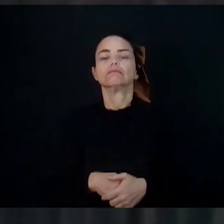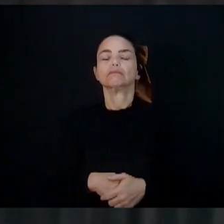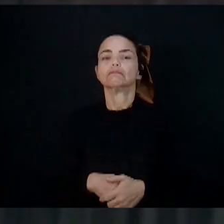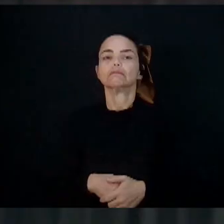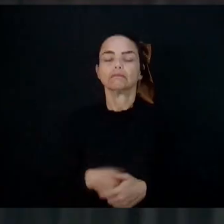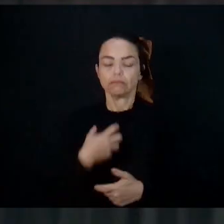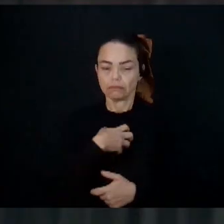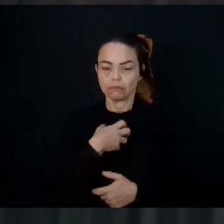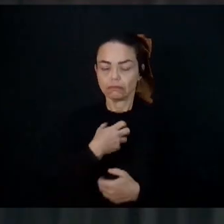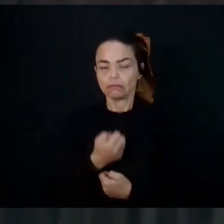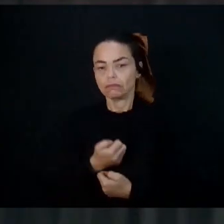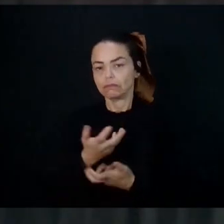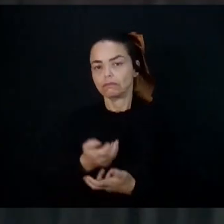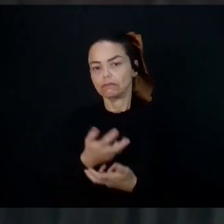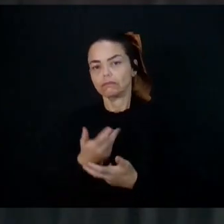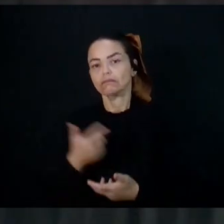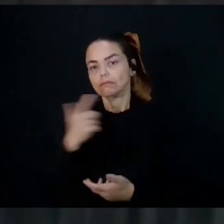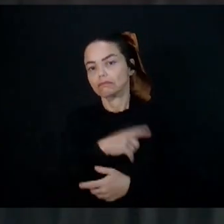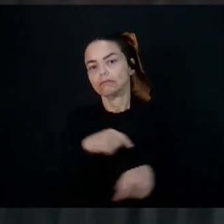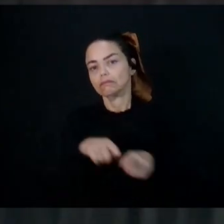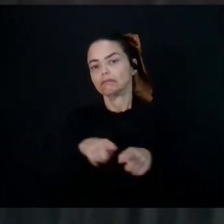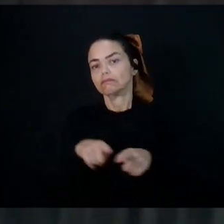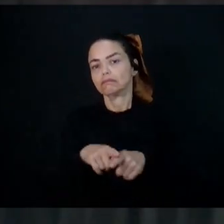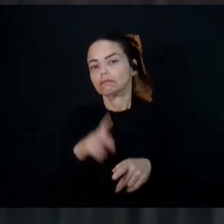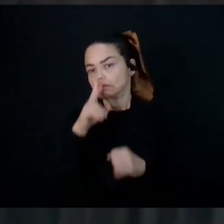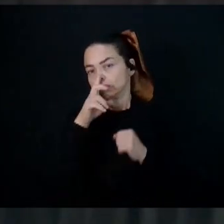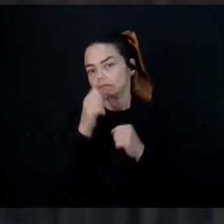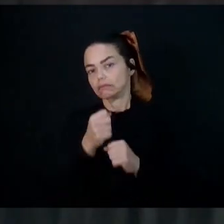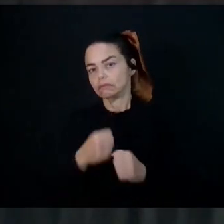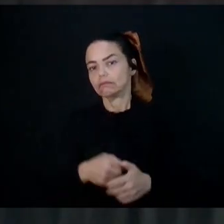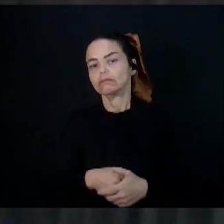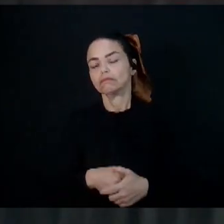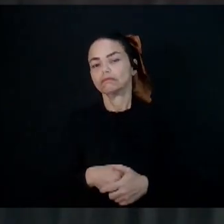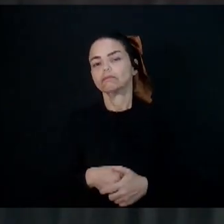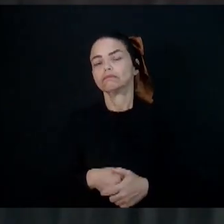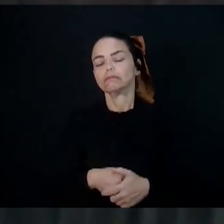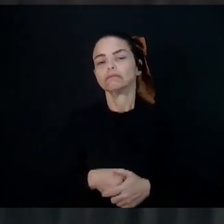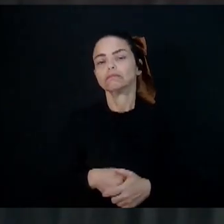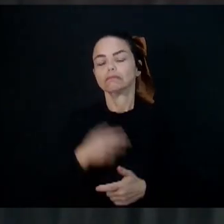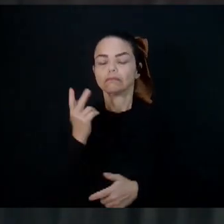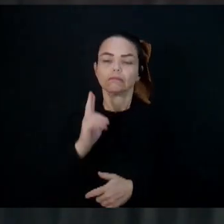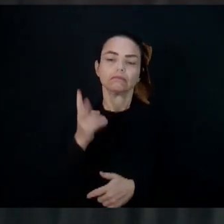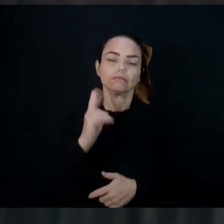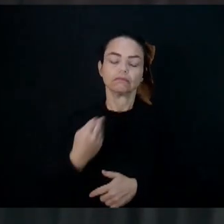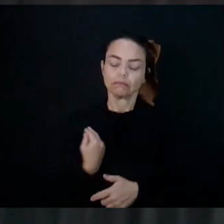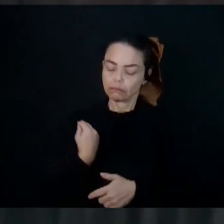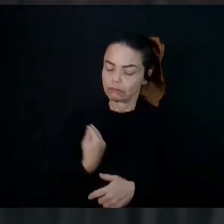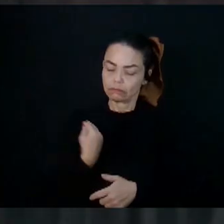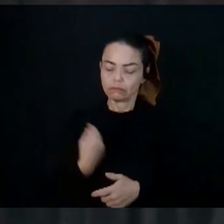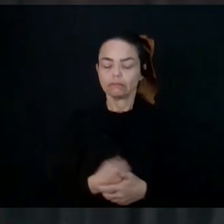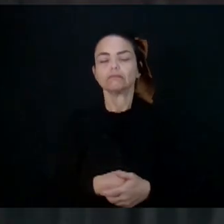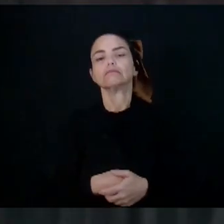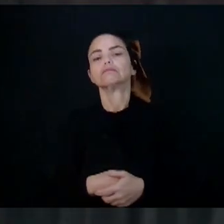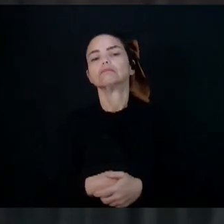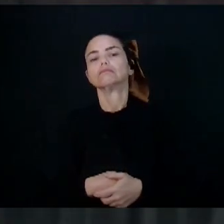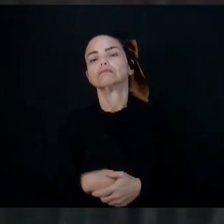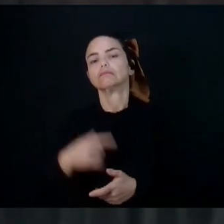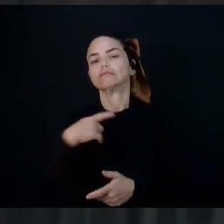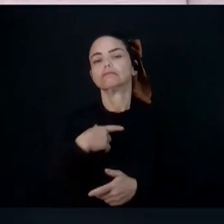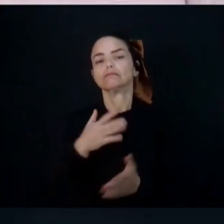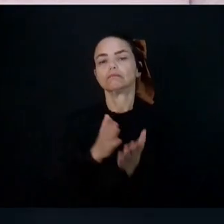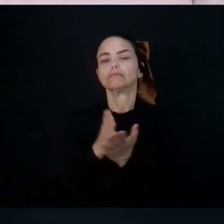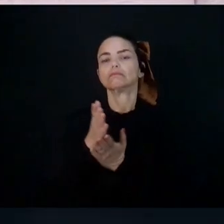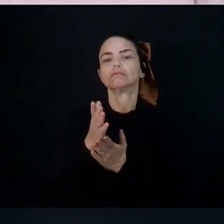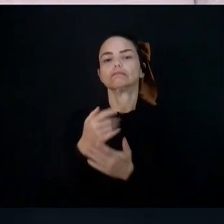emoções, para ele conseguir também se fortalecer, e seguir a vida, né, e trilhar seu caminho.